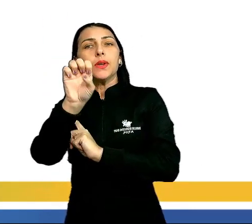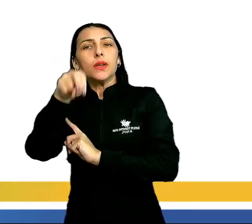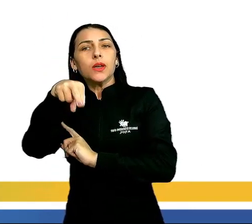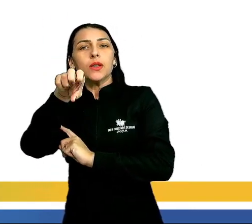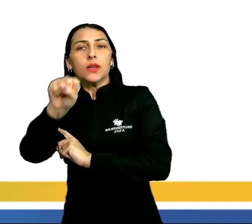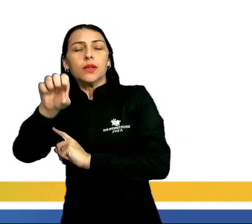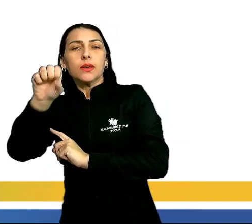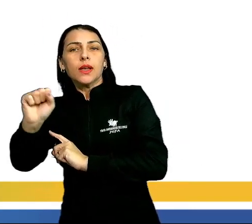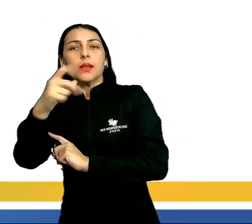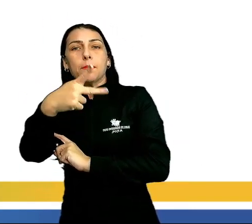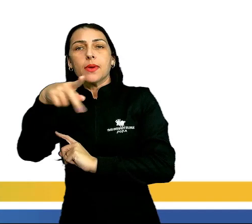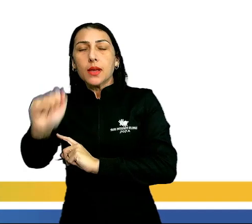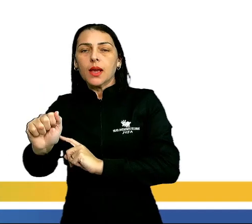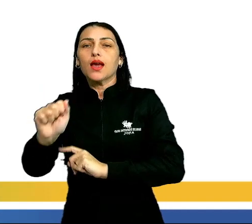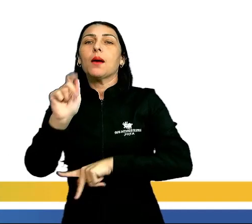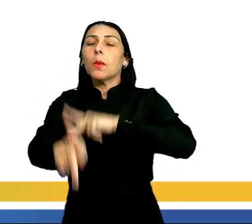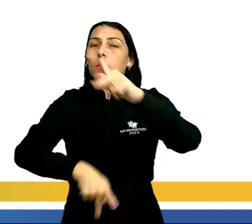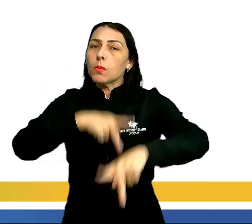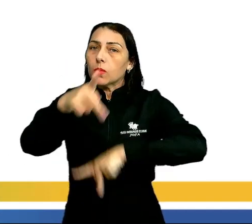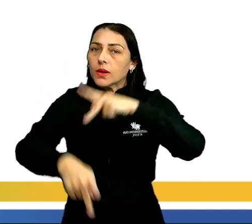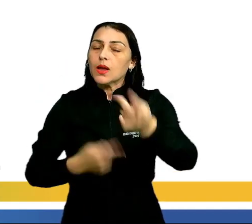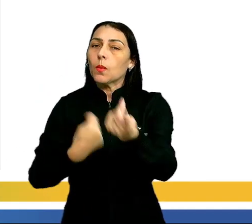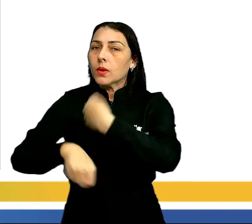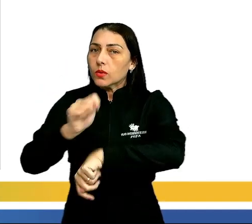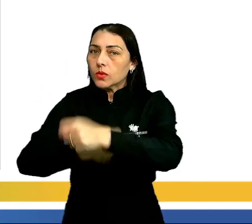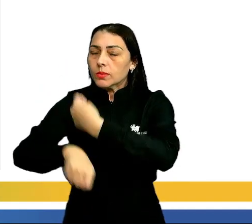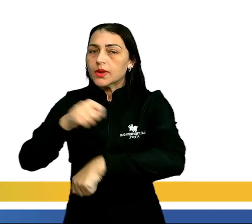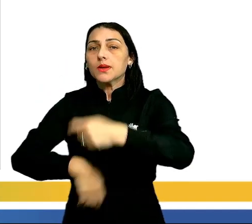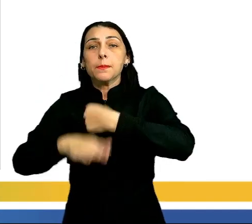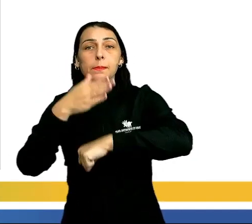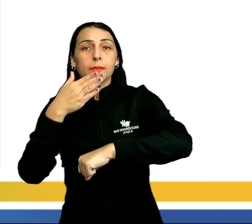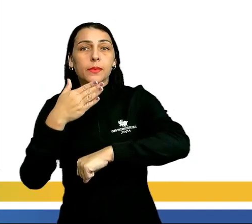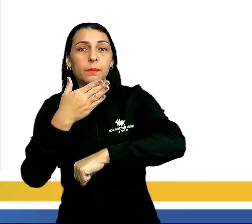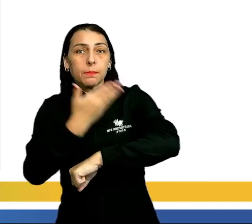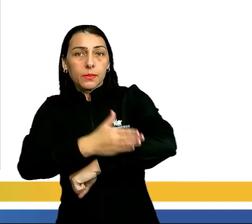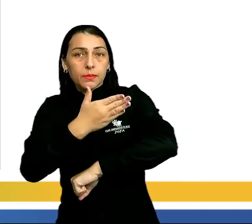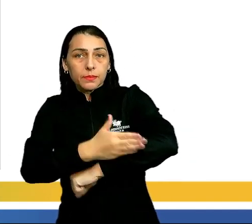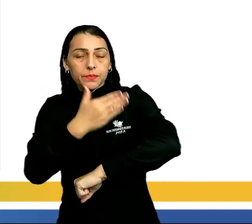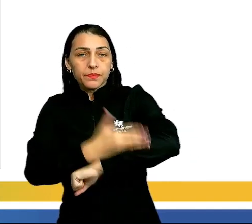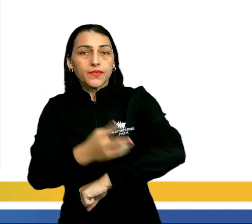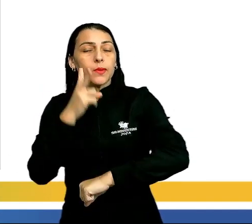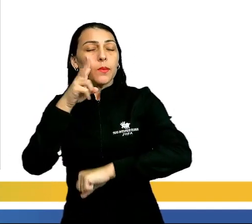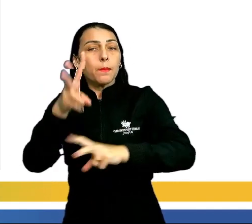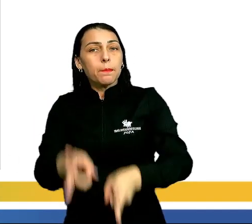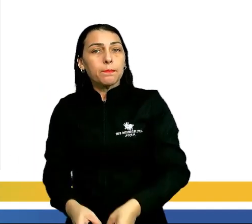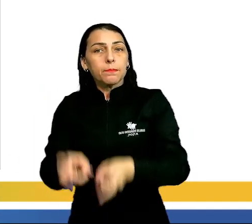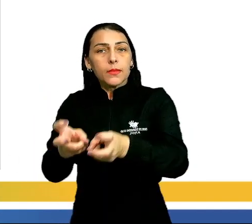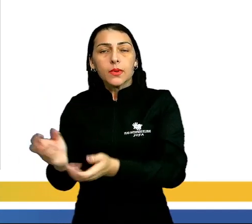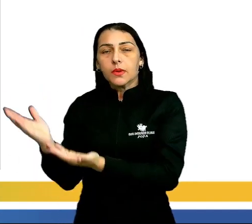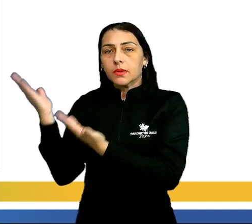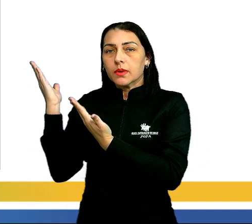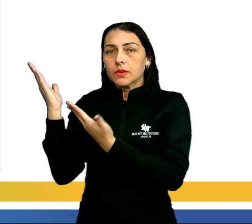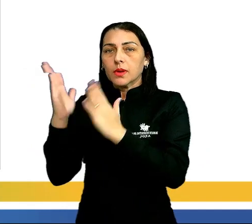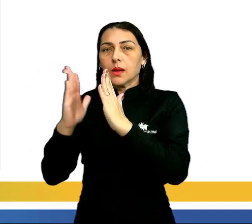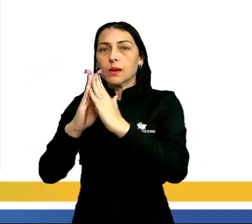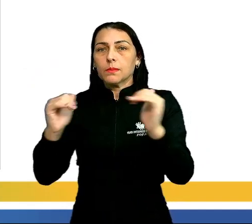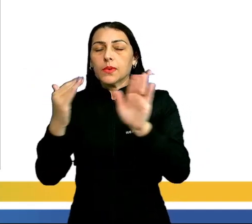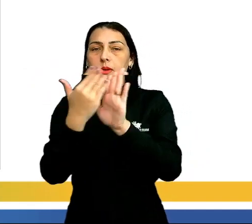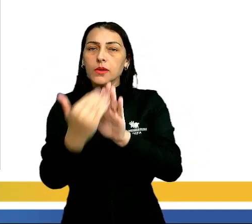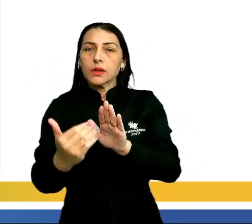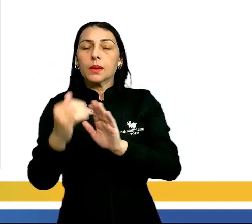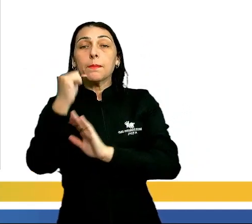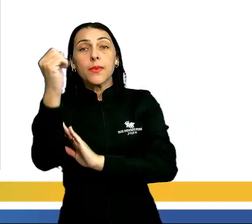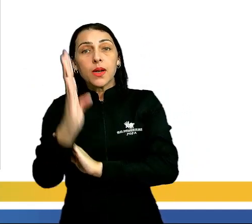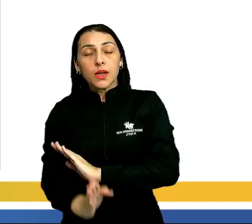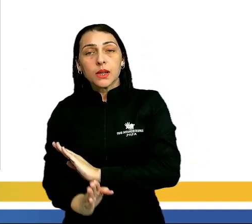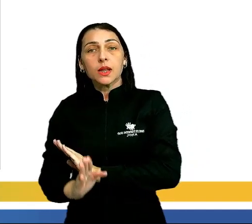PA, que é a população economicamente ativa. Aqui nós vamos observar a pirâmide etária brasileira